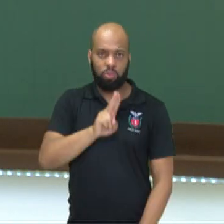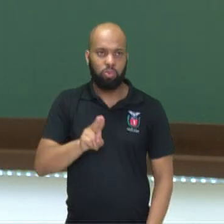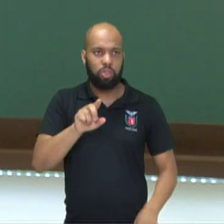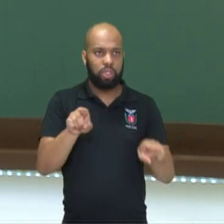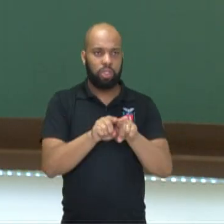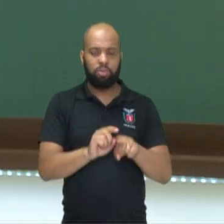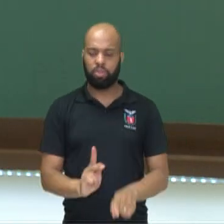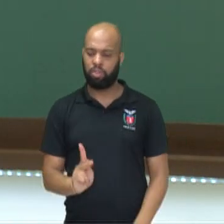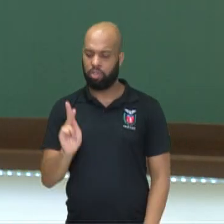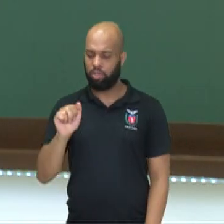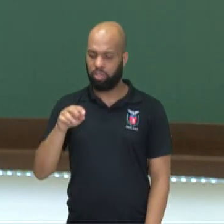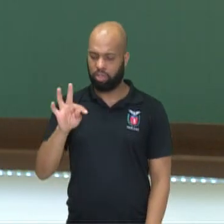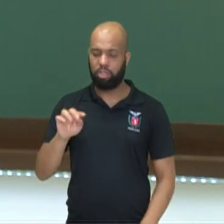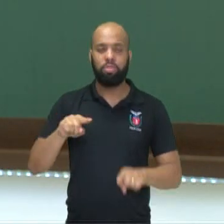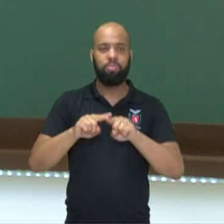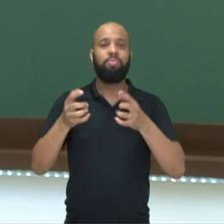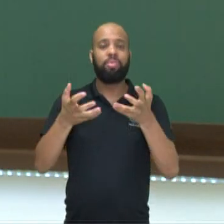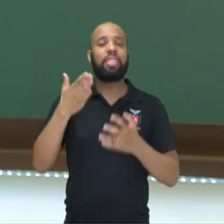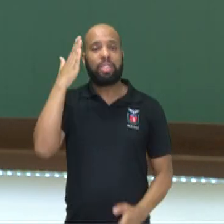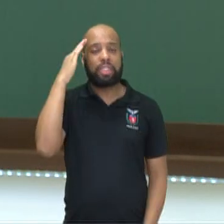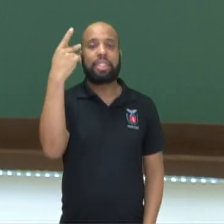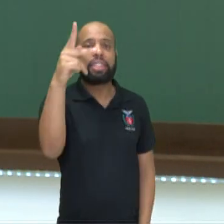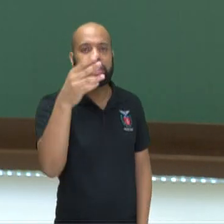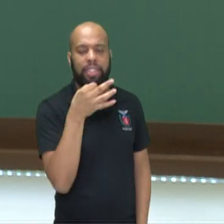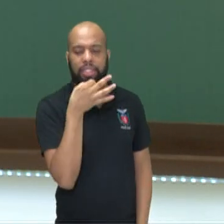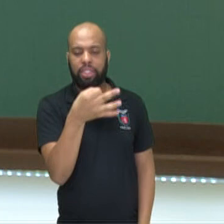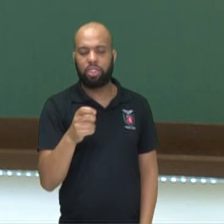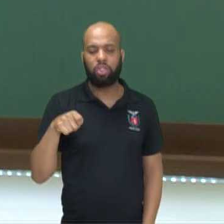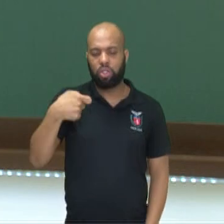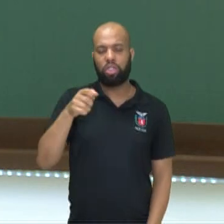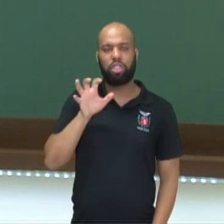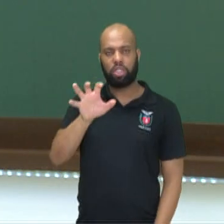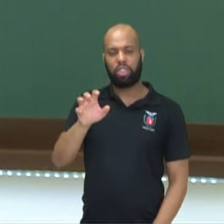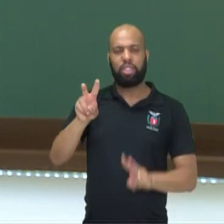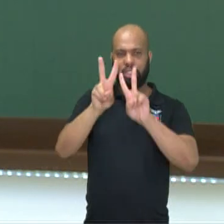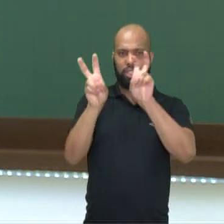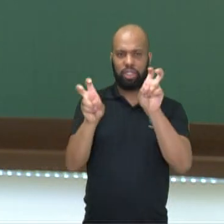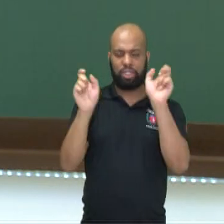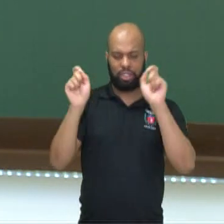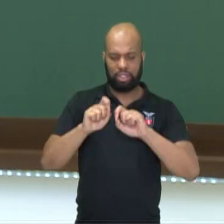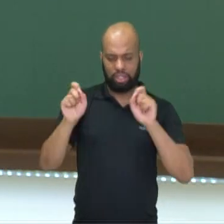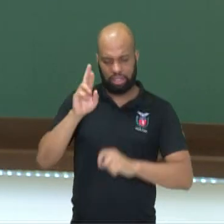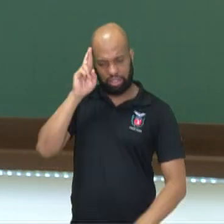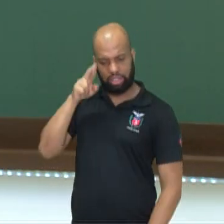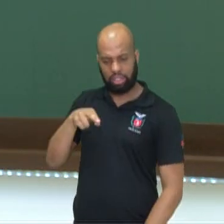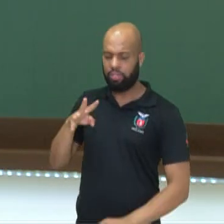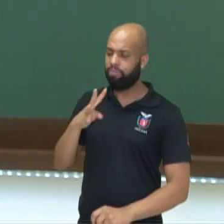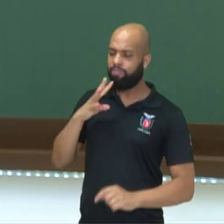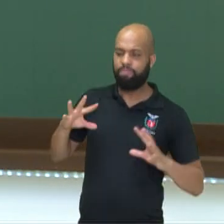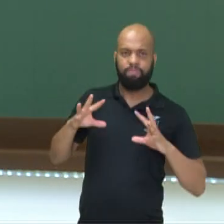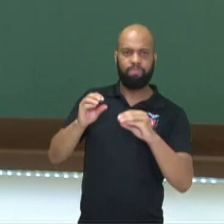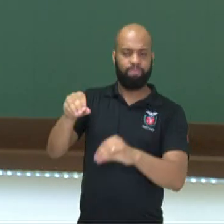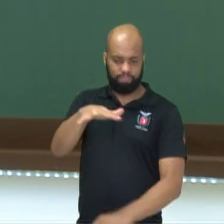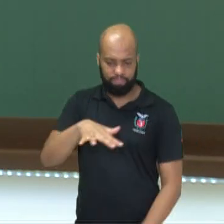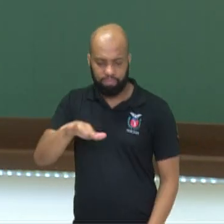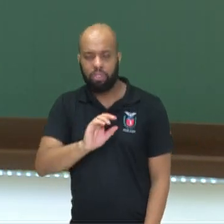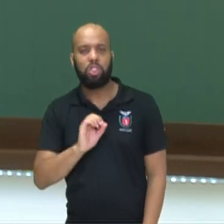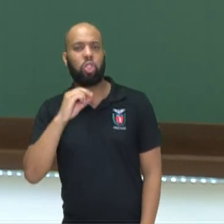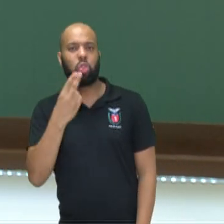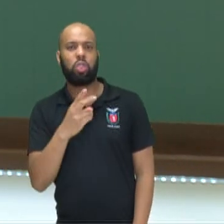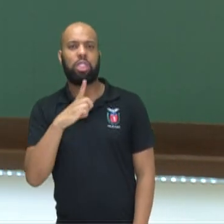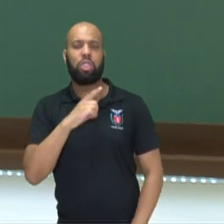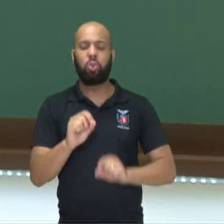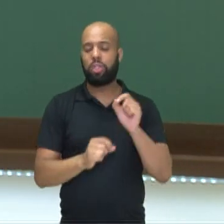Kant, mas eu quero saber do conhecimento prévio de vocês. Na sua opinião, é possível a razão conhecer todas as coisas? Ou